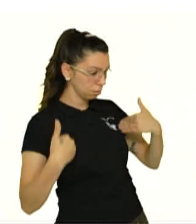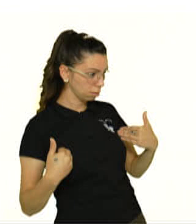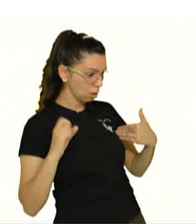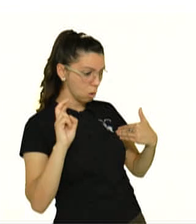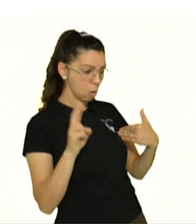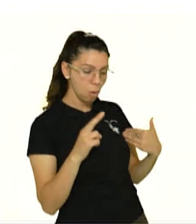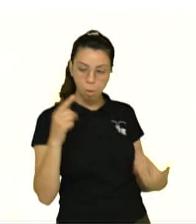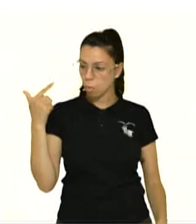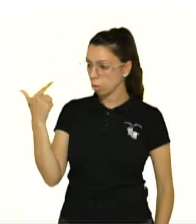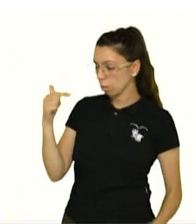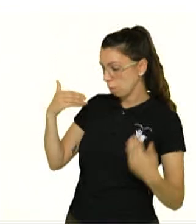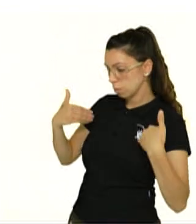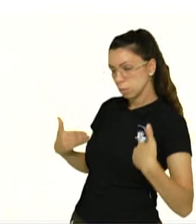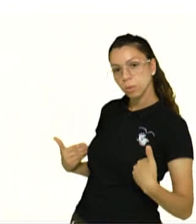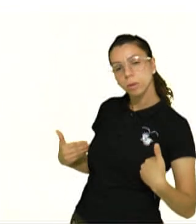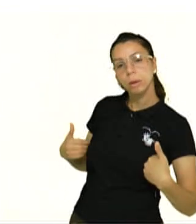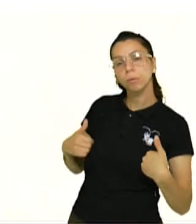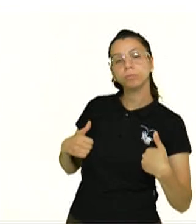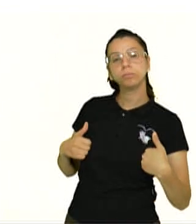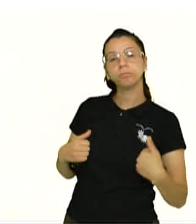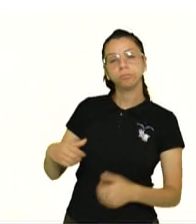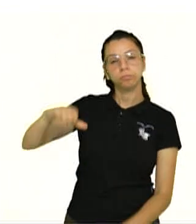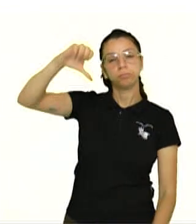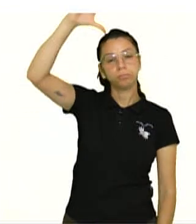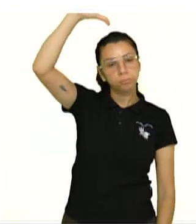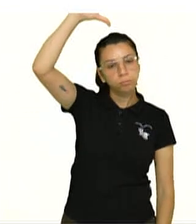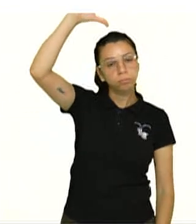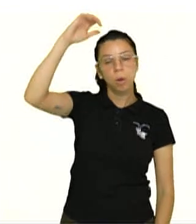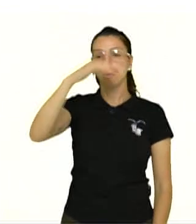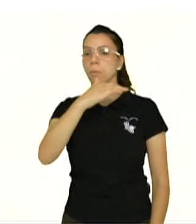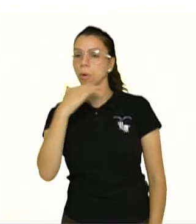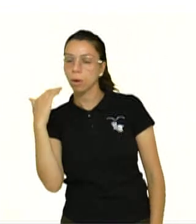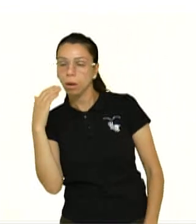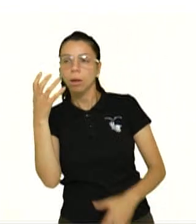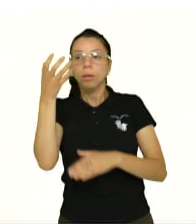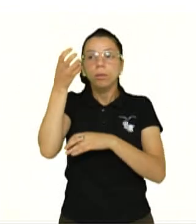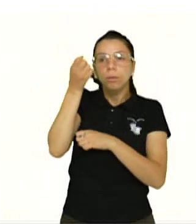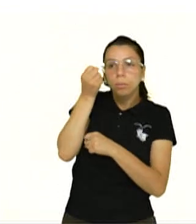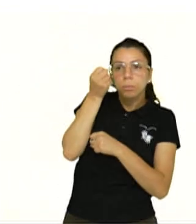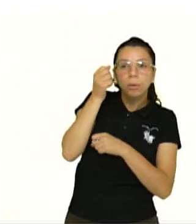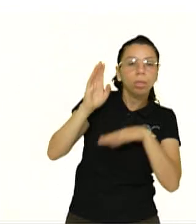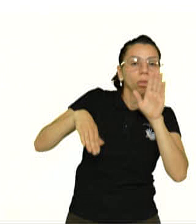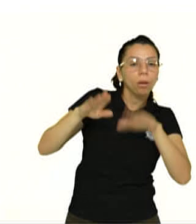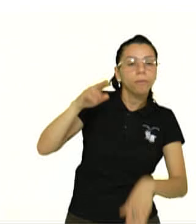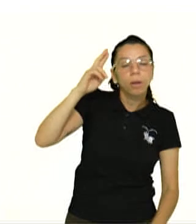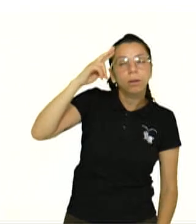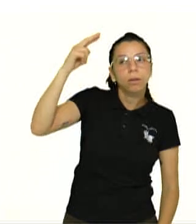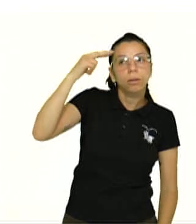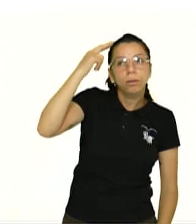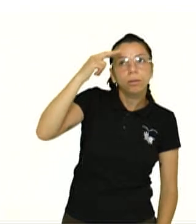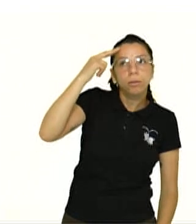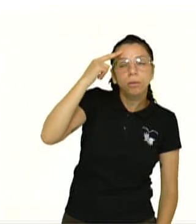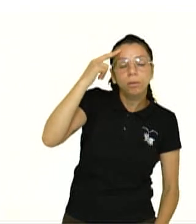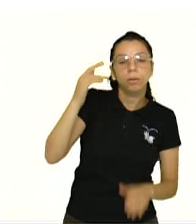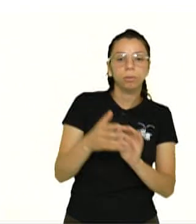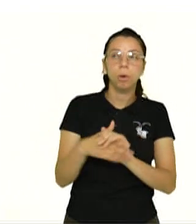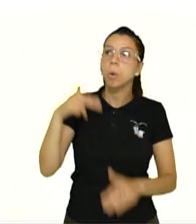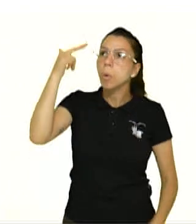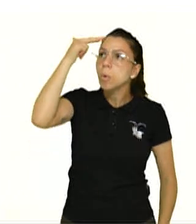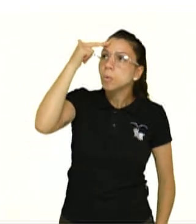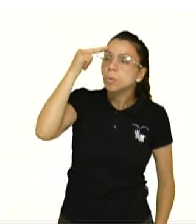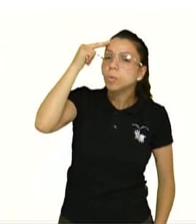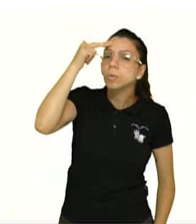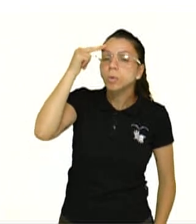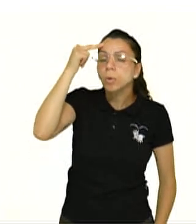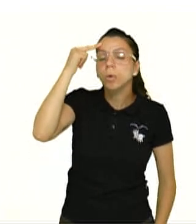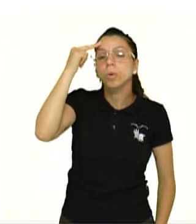questão. Morrer, dormir, talvez sonhar. Aí está o obstáculo. Os sonhos que hão de vir no sono